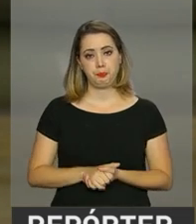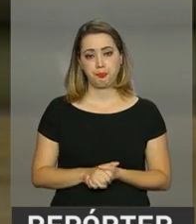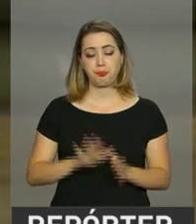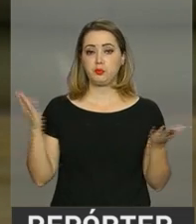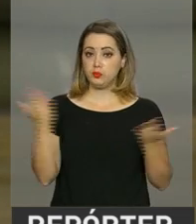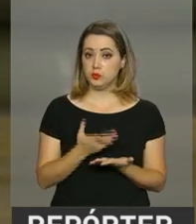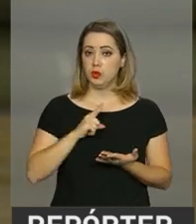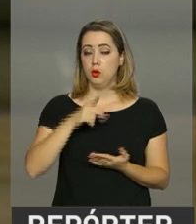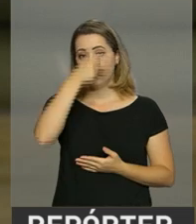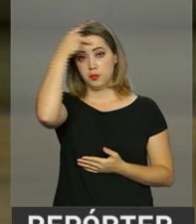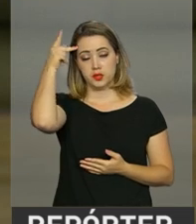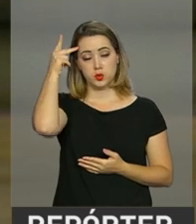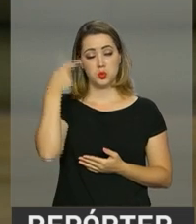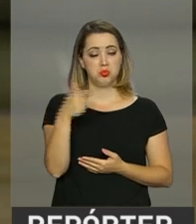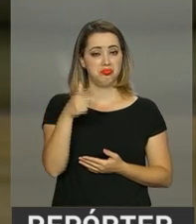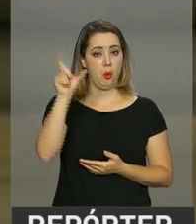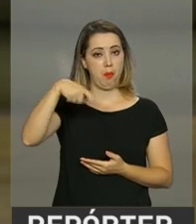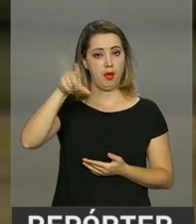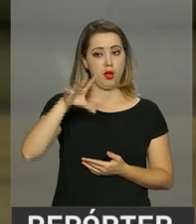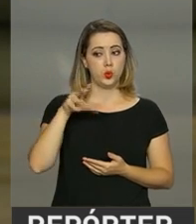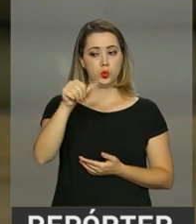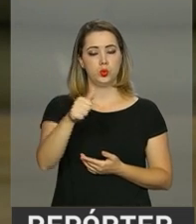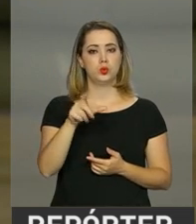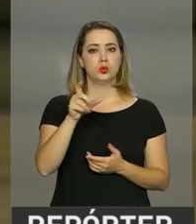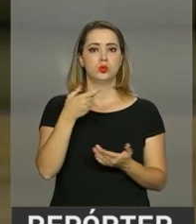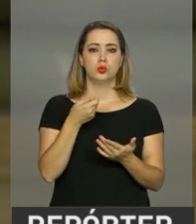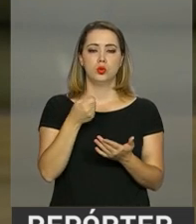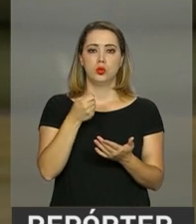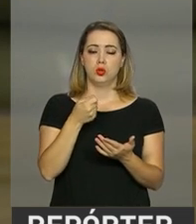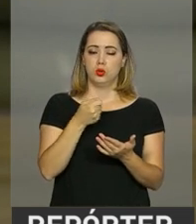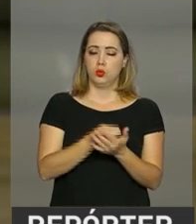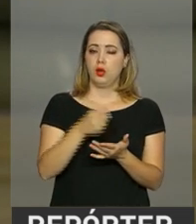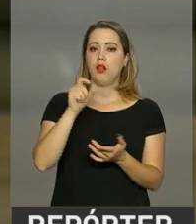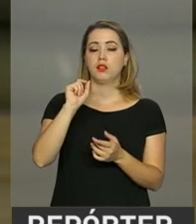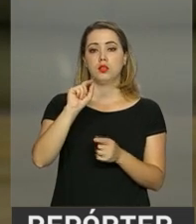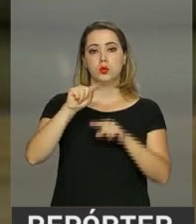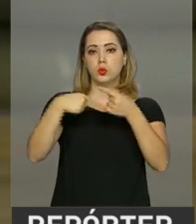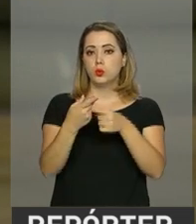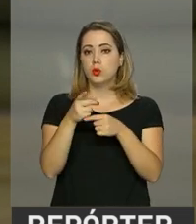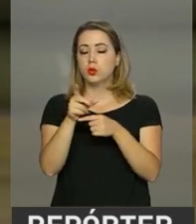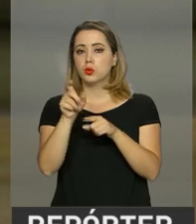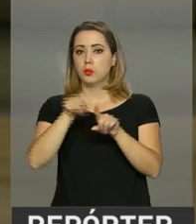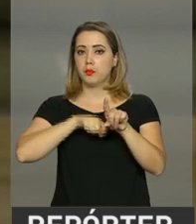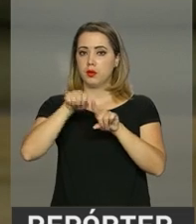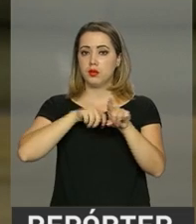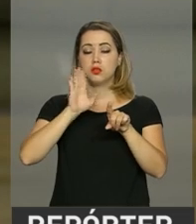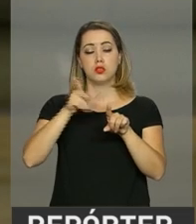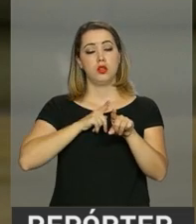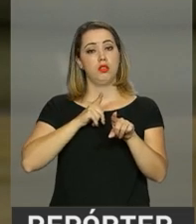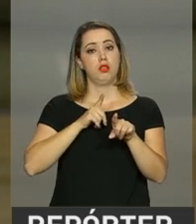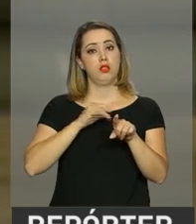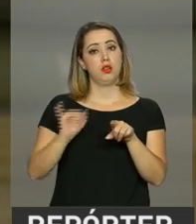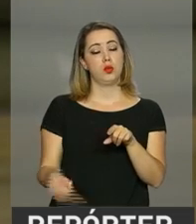atualmente se o consumidor não paga o total da fatura o valor devido vai para o mês seguinte com a cobrança do chamado